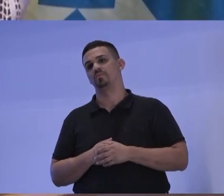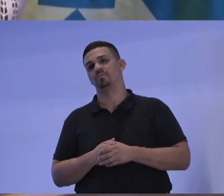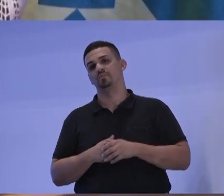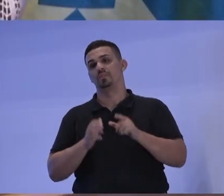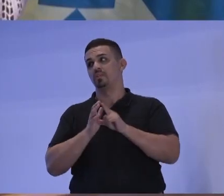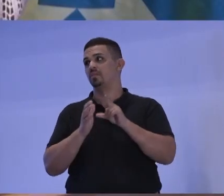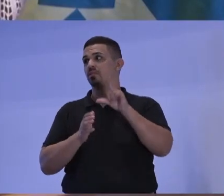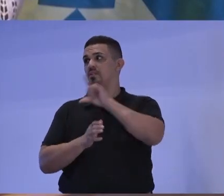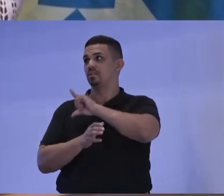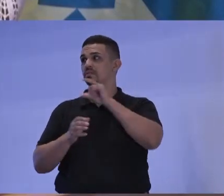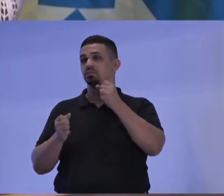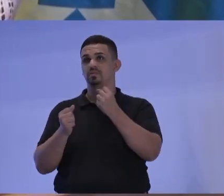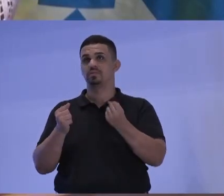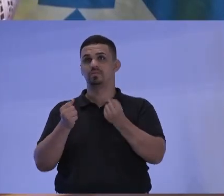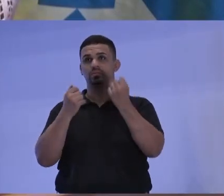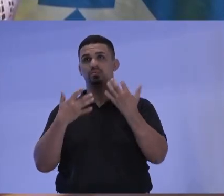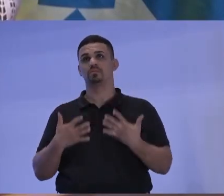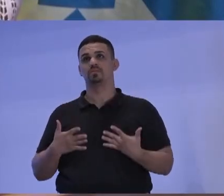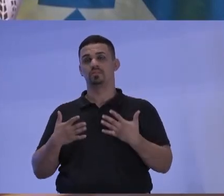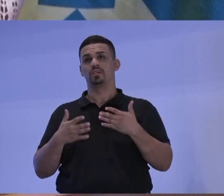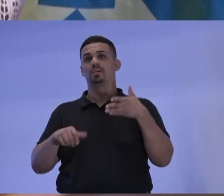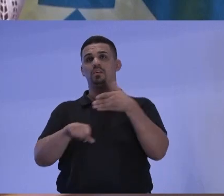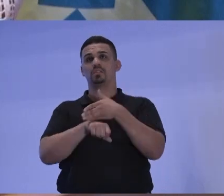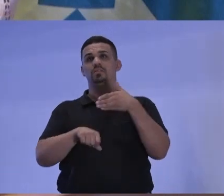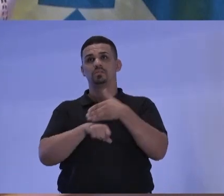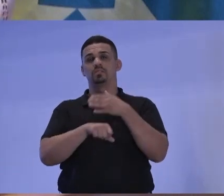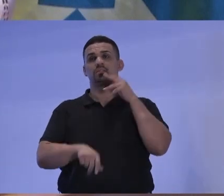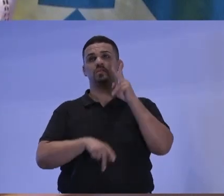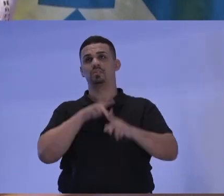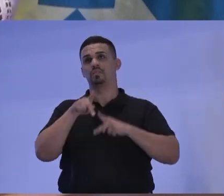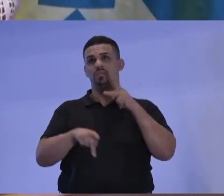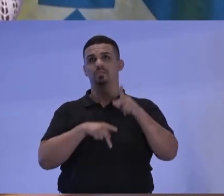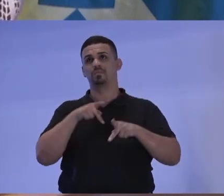Antes de falar o meu tema, que é o acesso da população